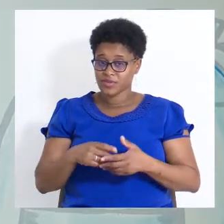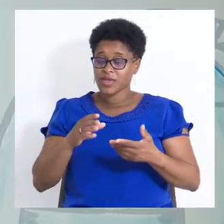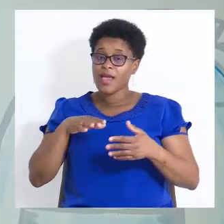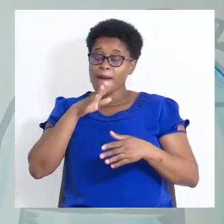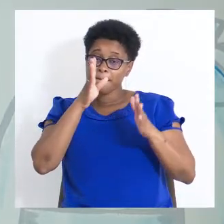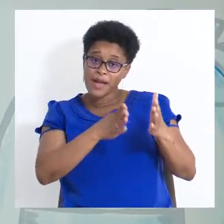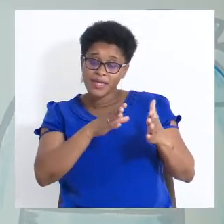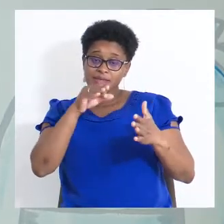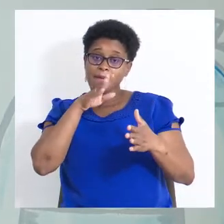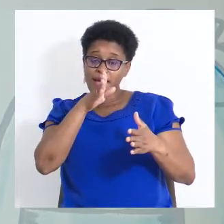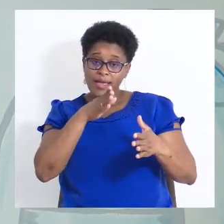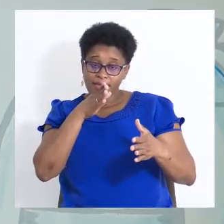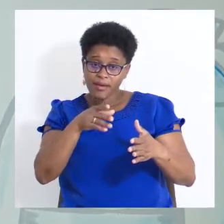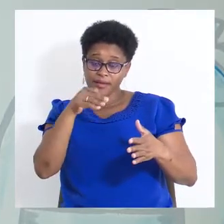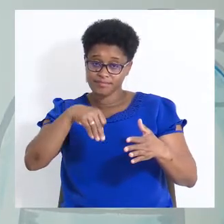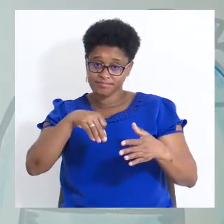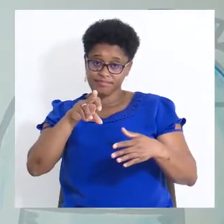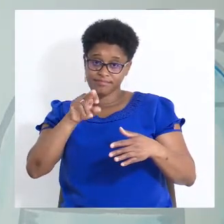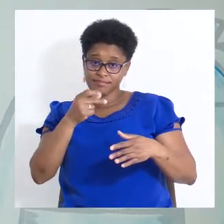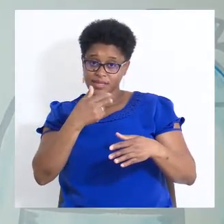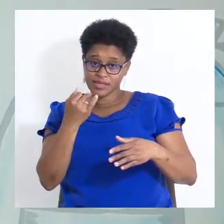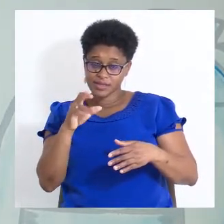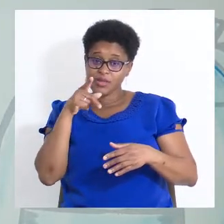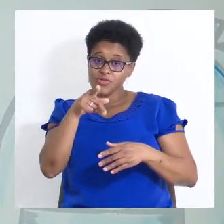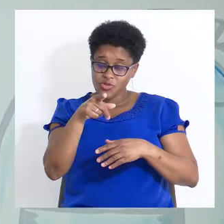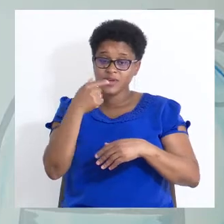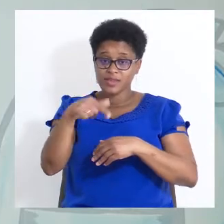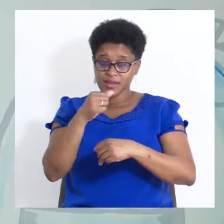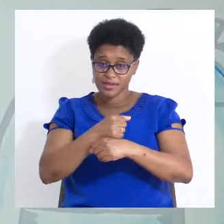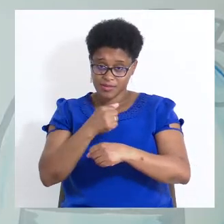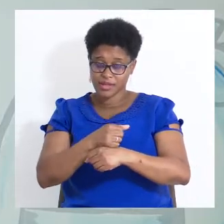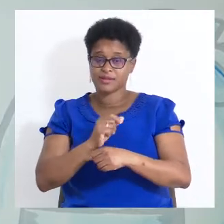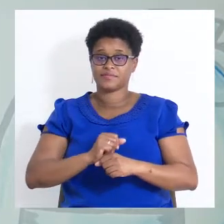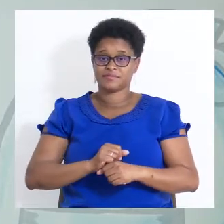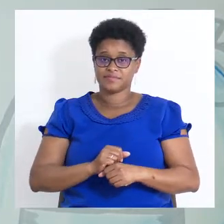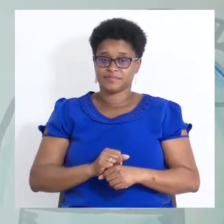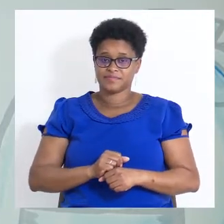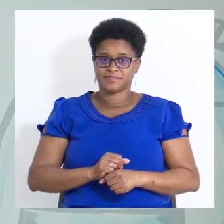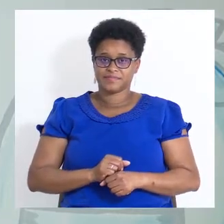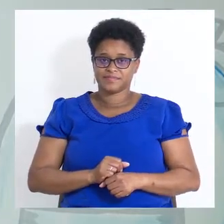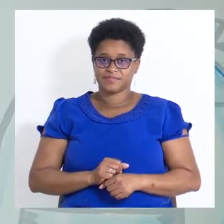que é a parte prática da qual tu vais ter que agir e vais ter que aplicar.